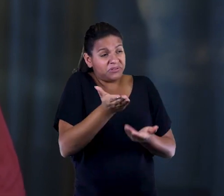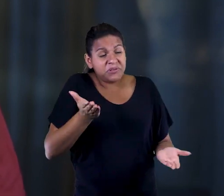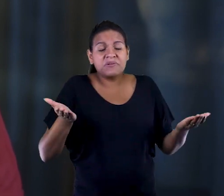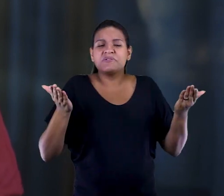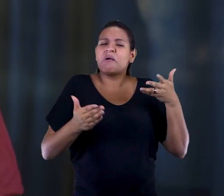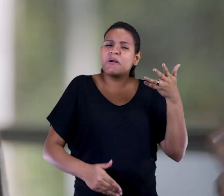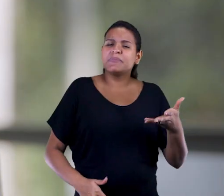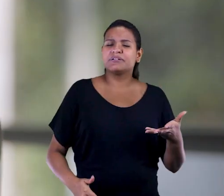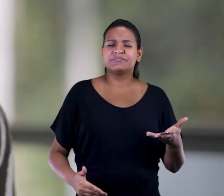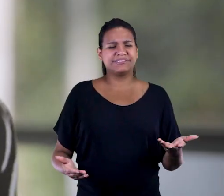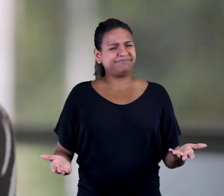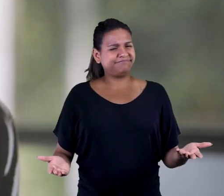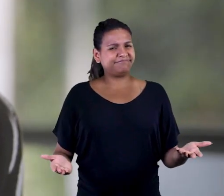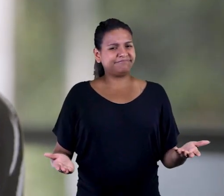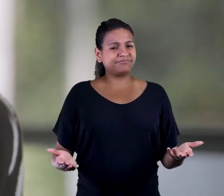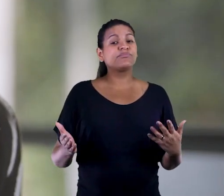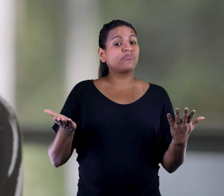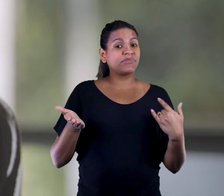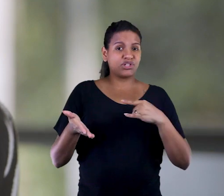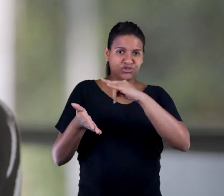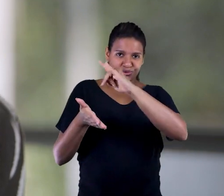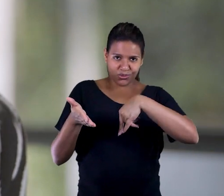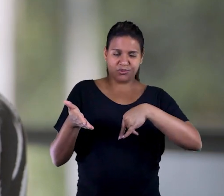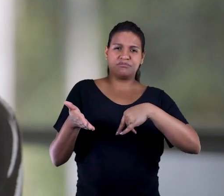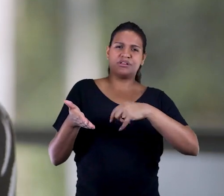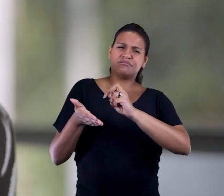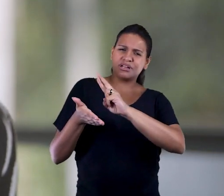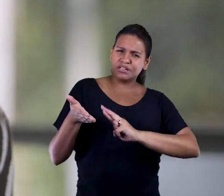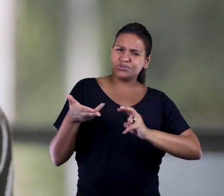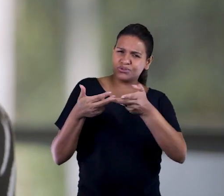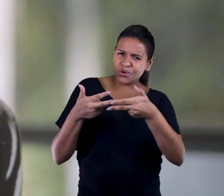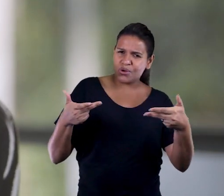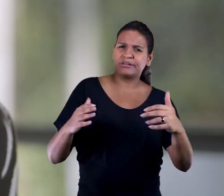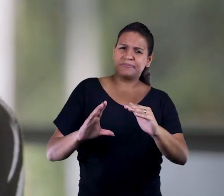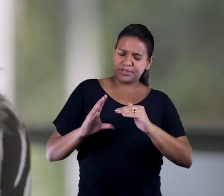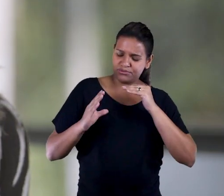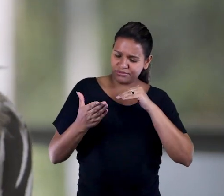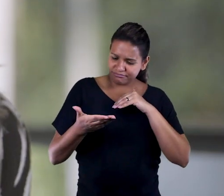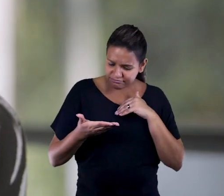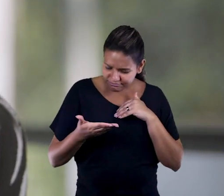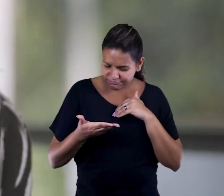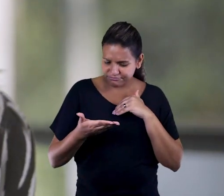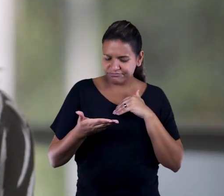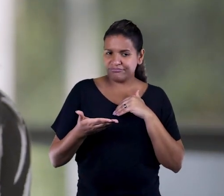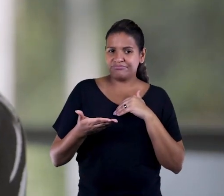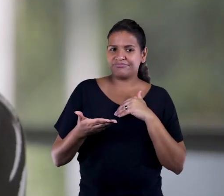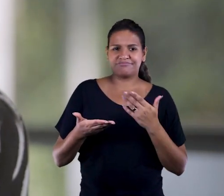um grande acervo. E aí chegaram para mim os documentos e todos os relatórios dos testes que eles faziam.